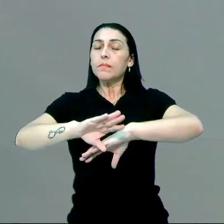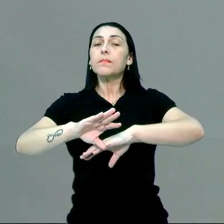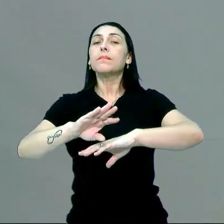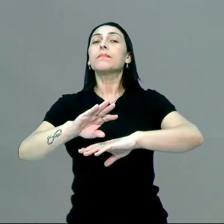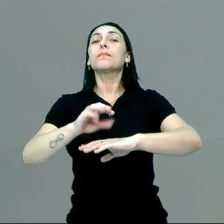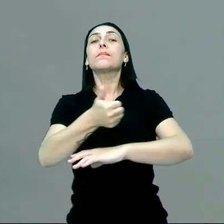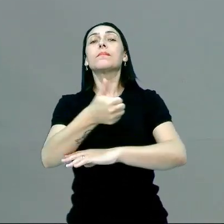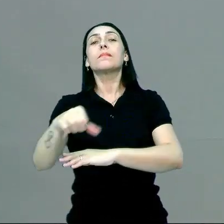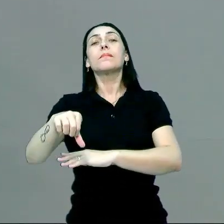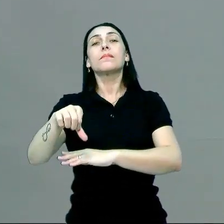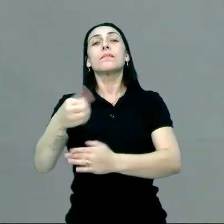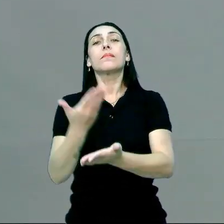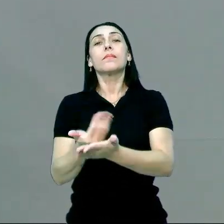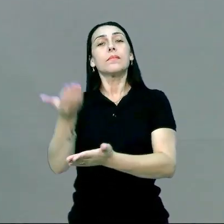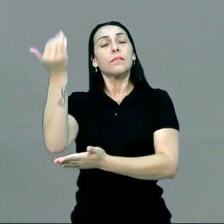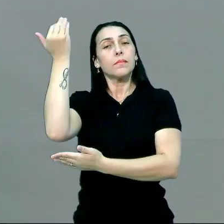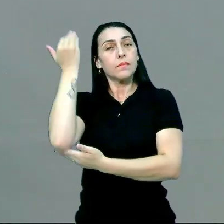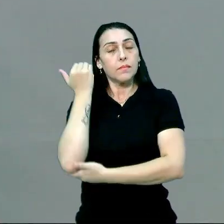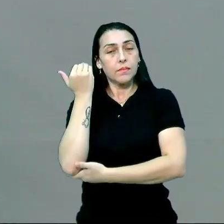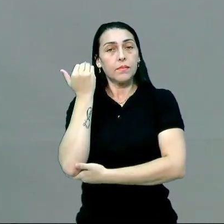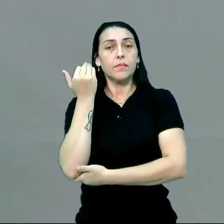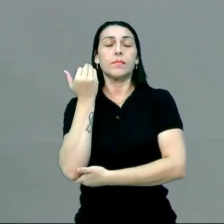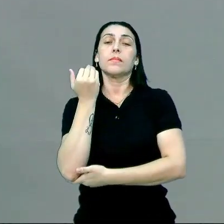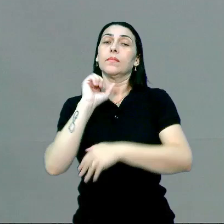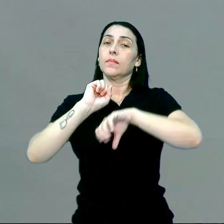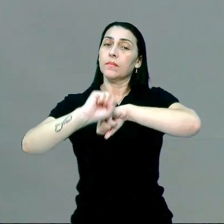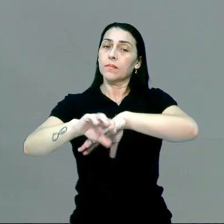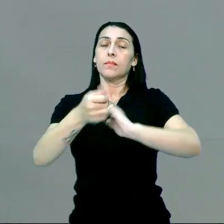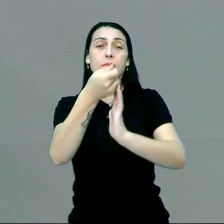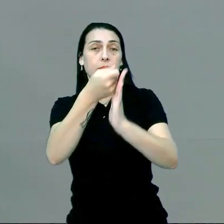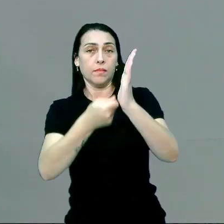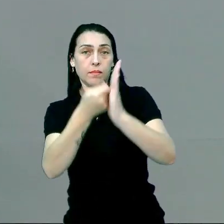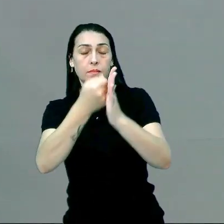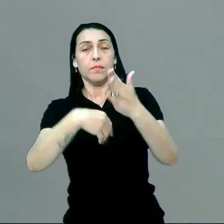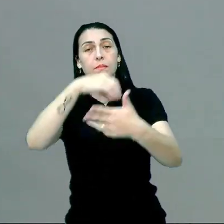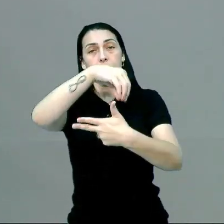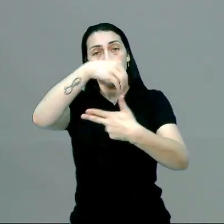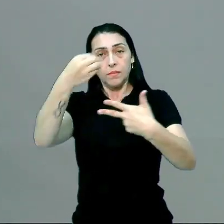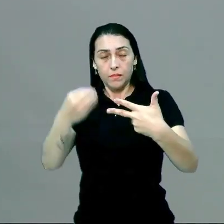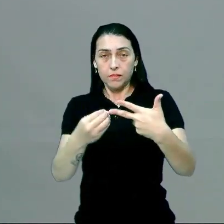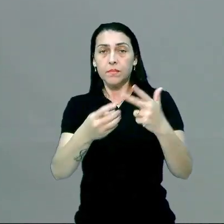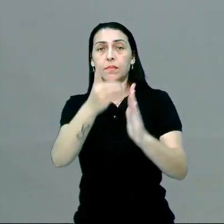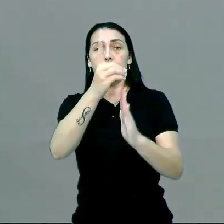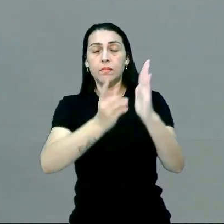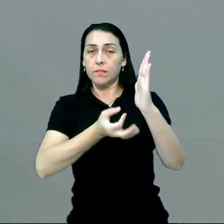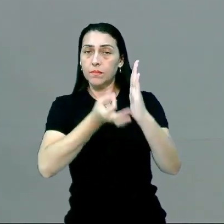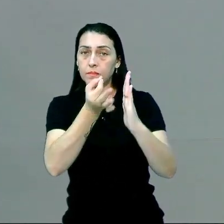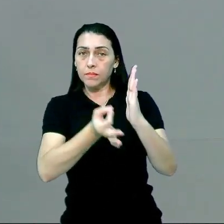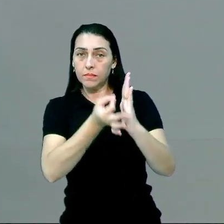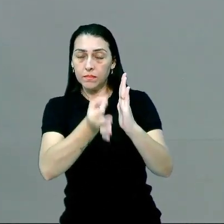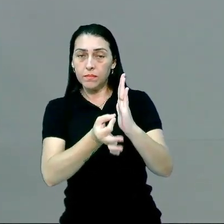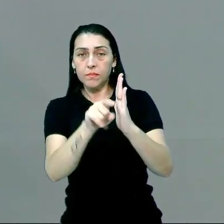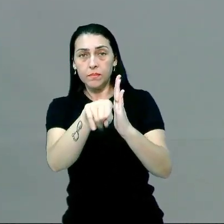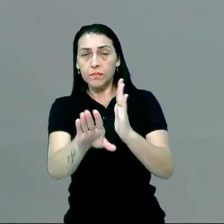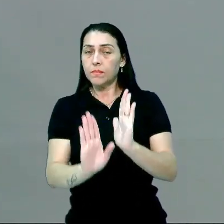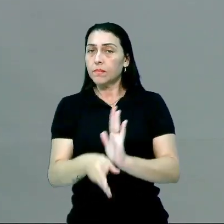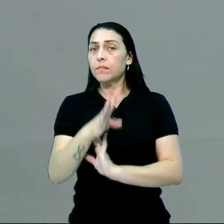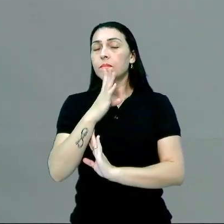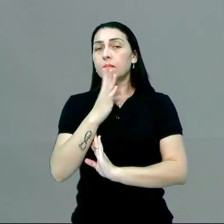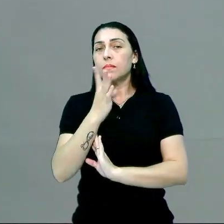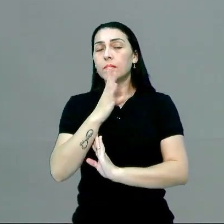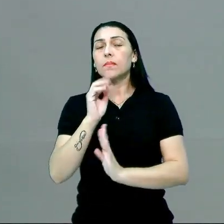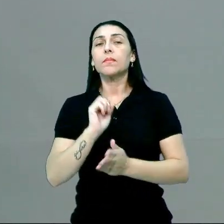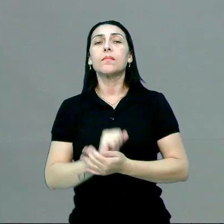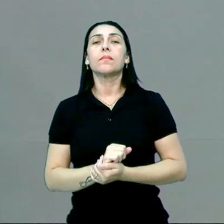nossas 19 aulas anteriores, que nós estávamos trabalhando a redação para o Enem, que é o dissertativo argumentativo, que vocês já